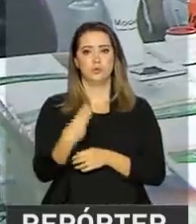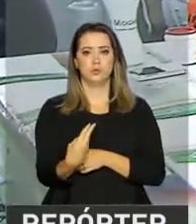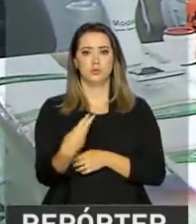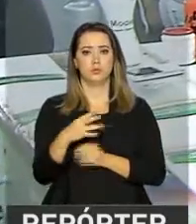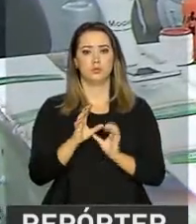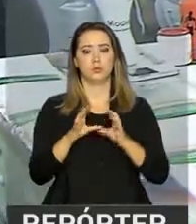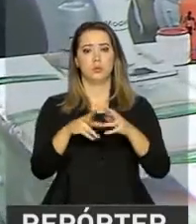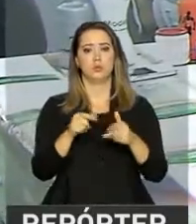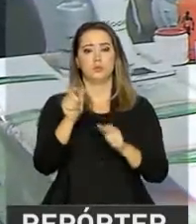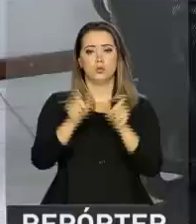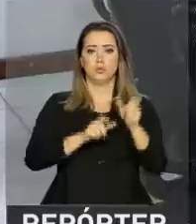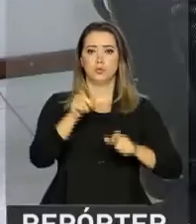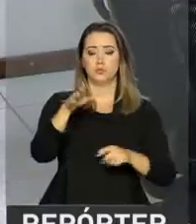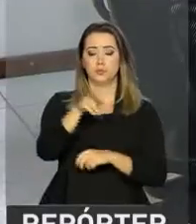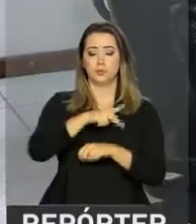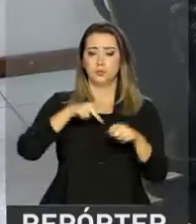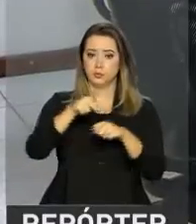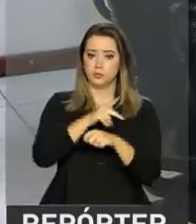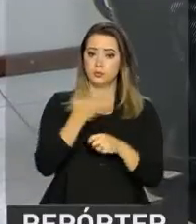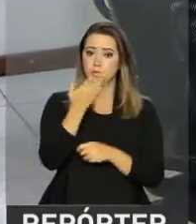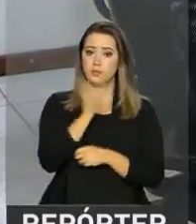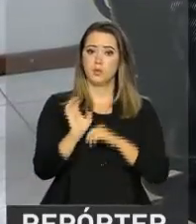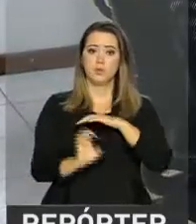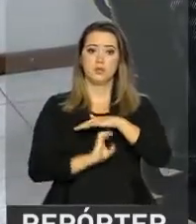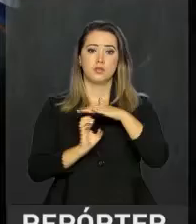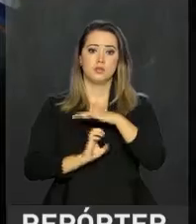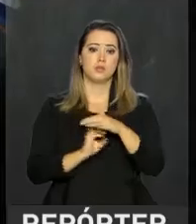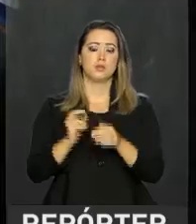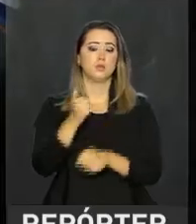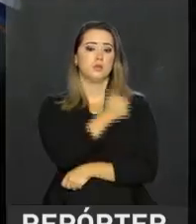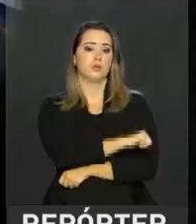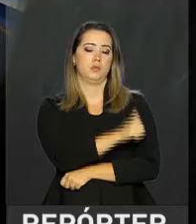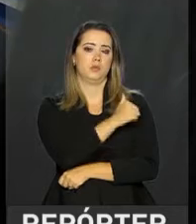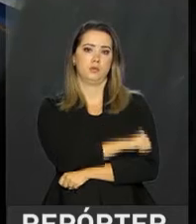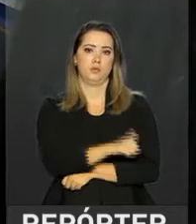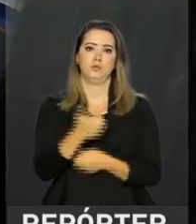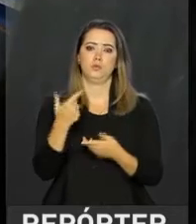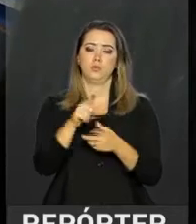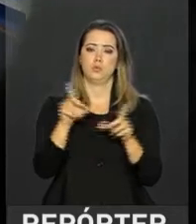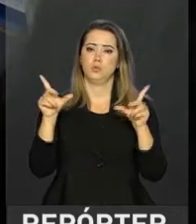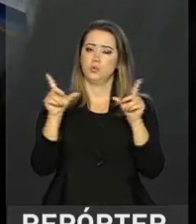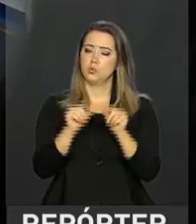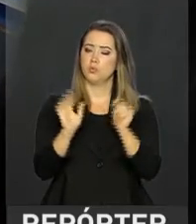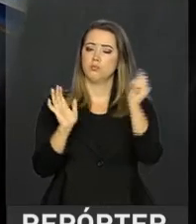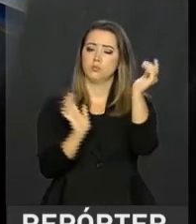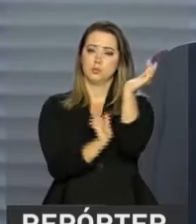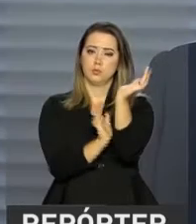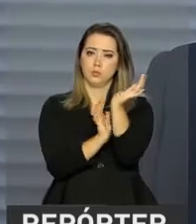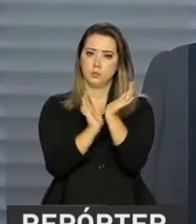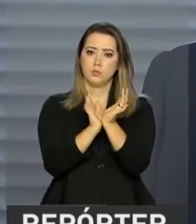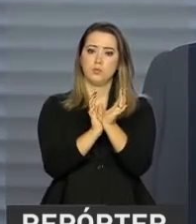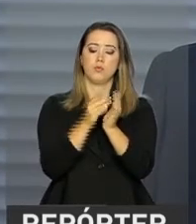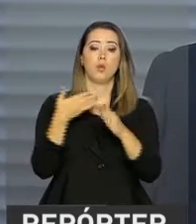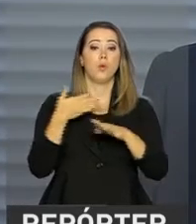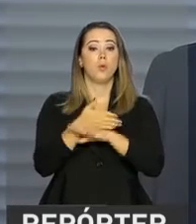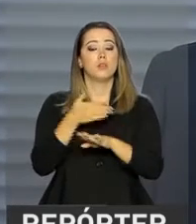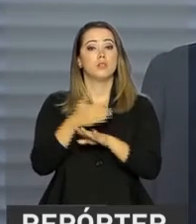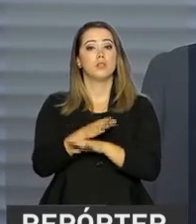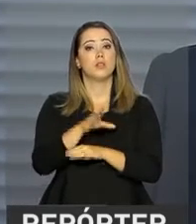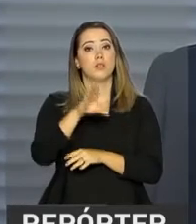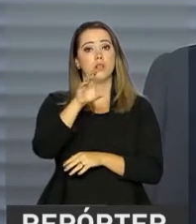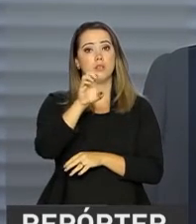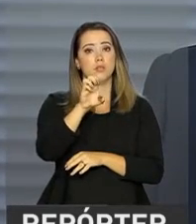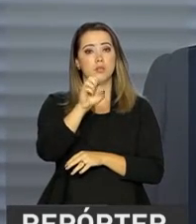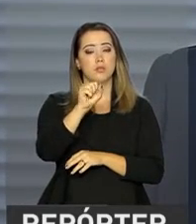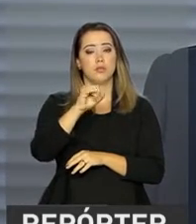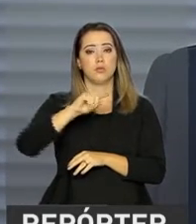trabalhadores do país para esta empresa do rio de janeiro o e social deve diminuir a burocracia com a entrada do social nos